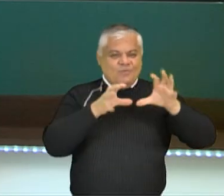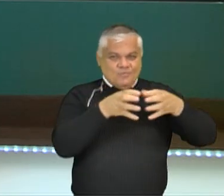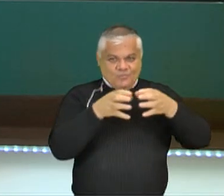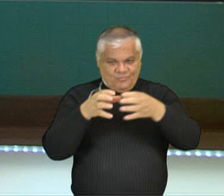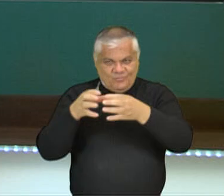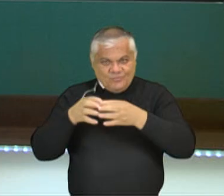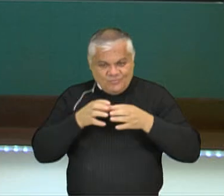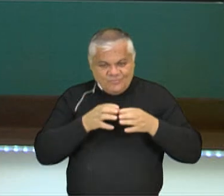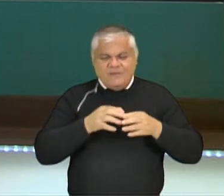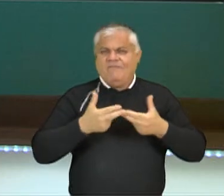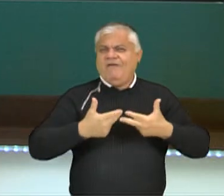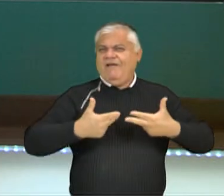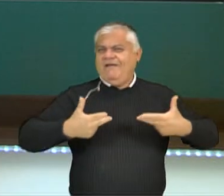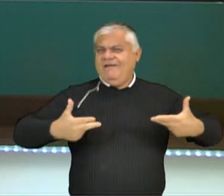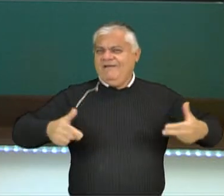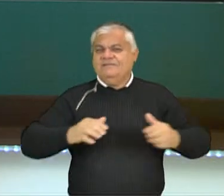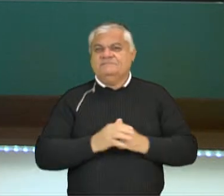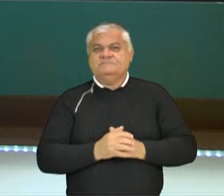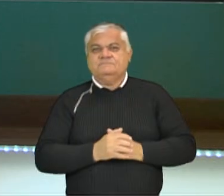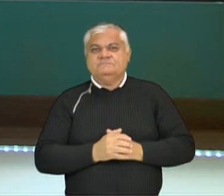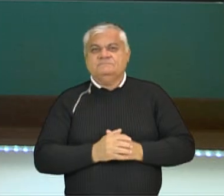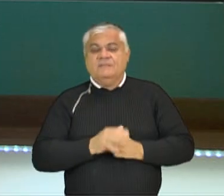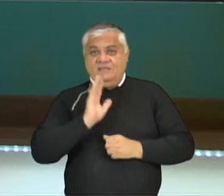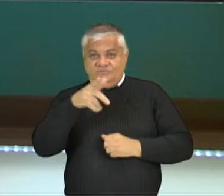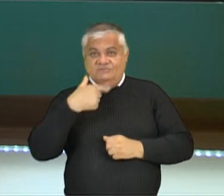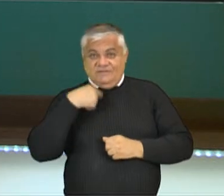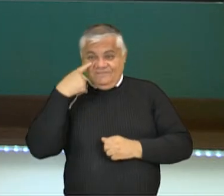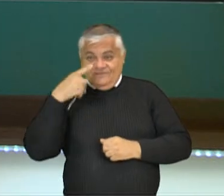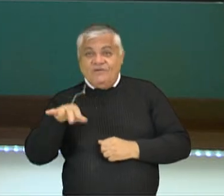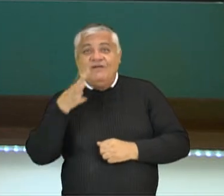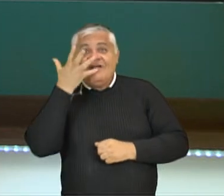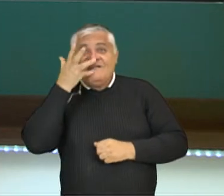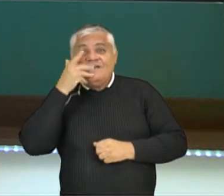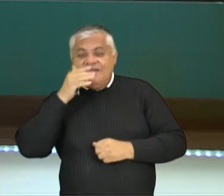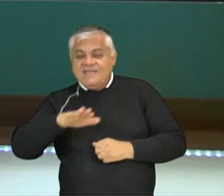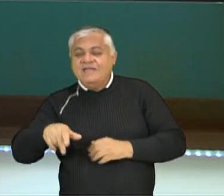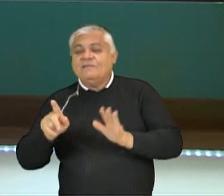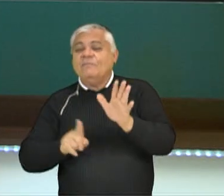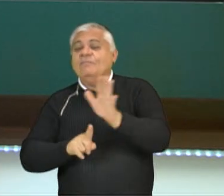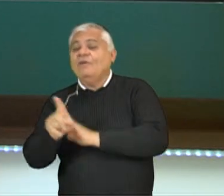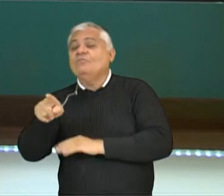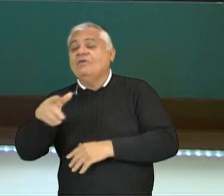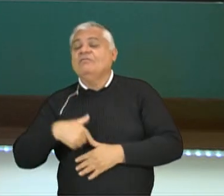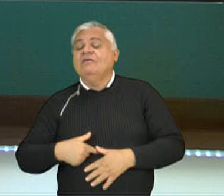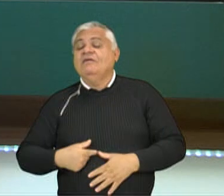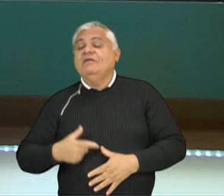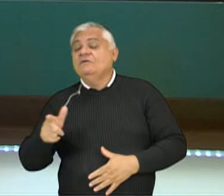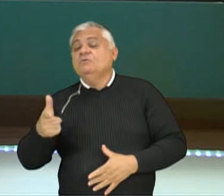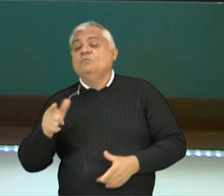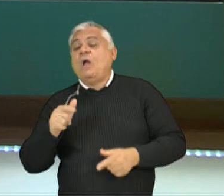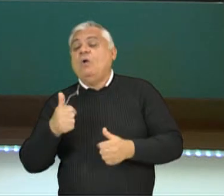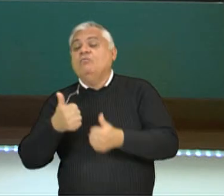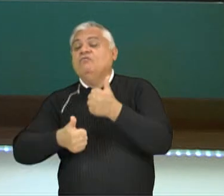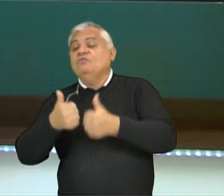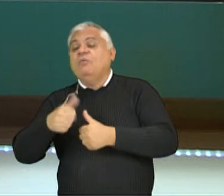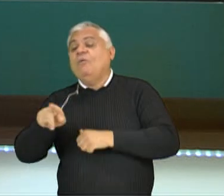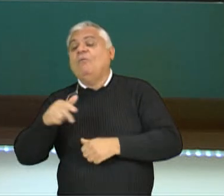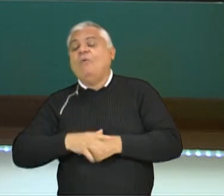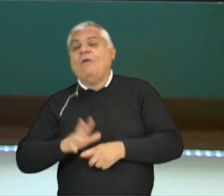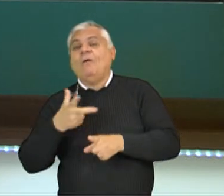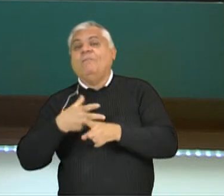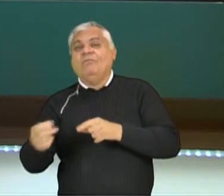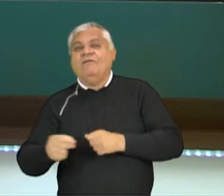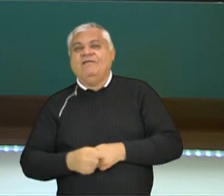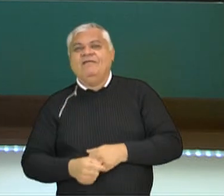de várias coisas. Quantas vezes vocês já ouviram alguma criança, quando o time, por exemplo, vamos ao exemplo do futebol, o time foi campeão, e